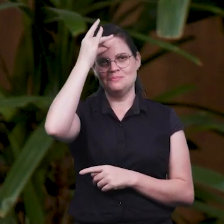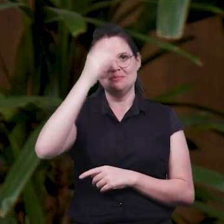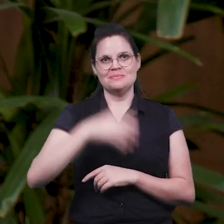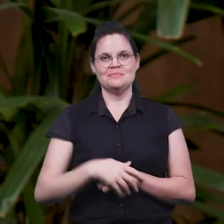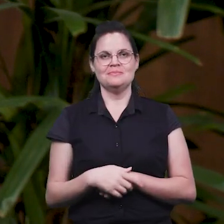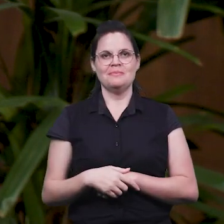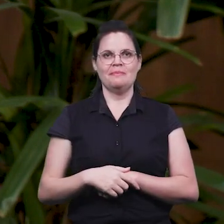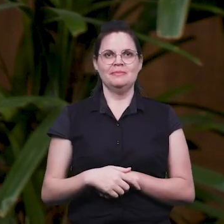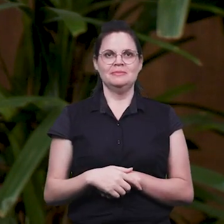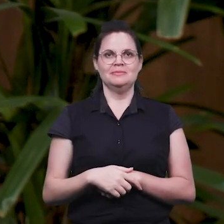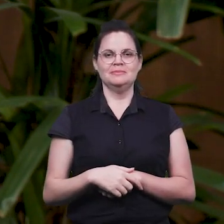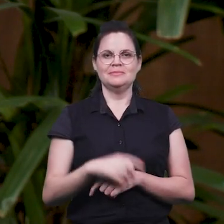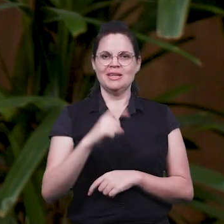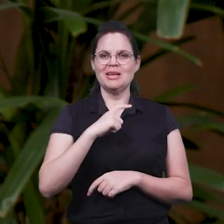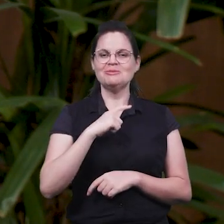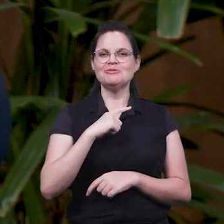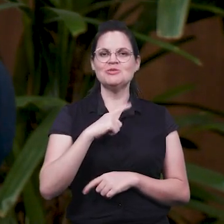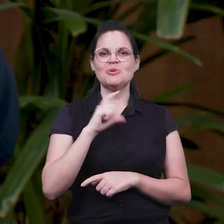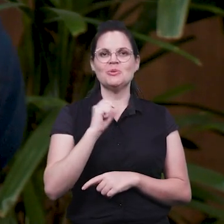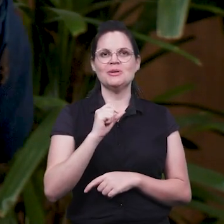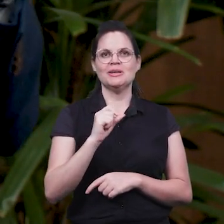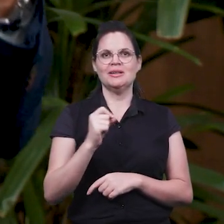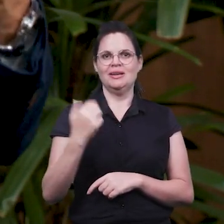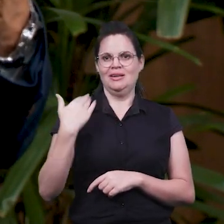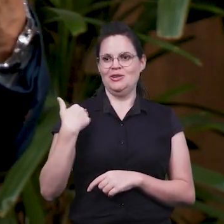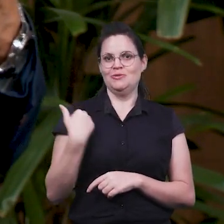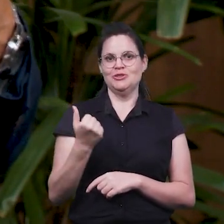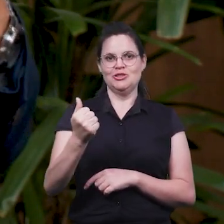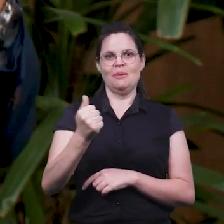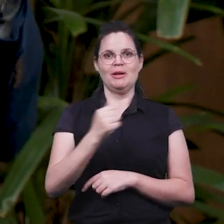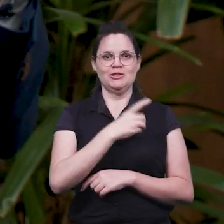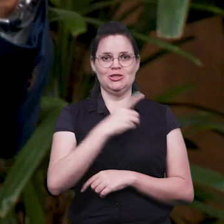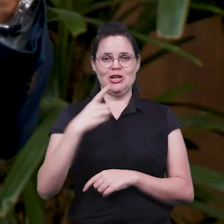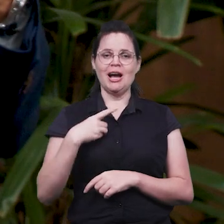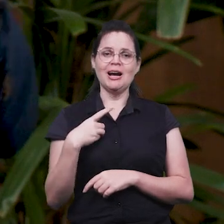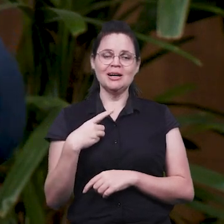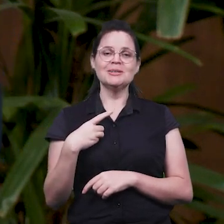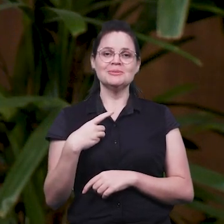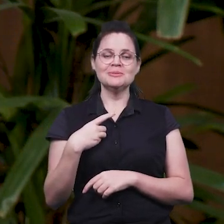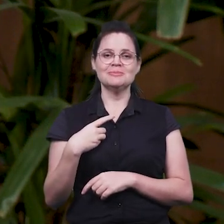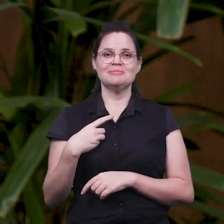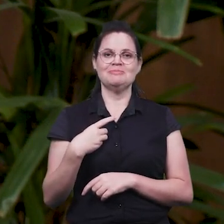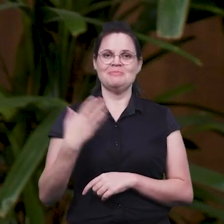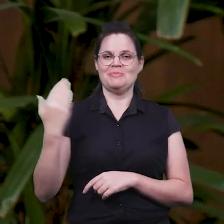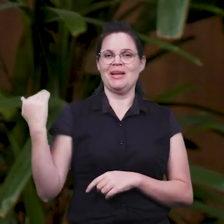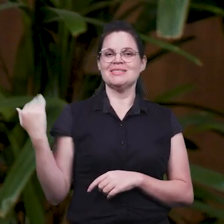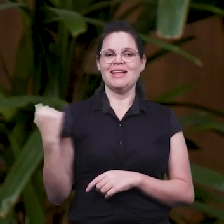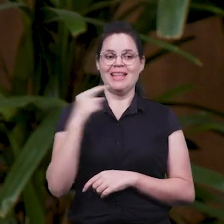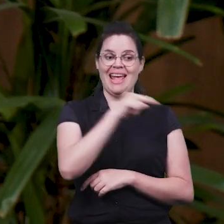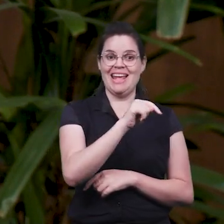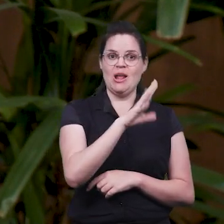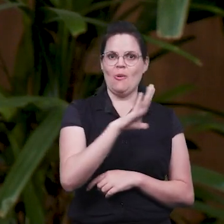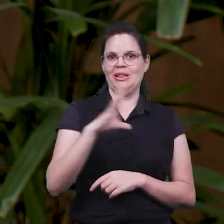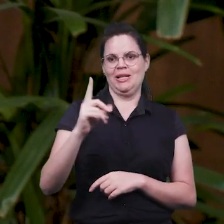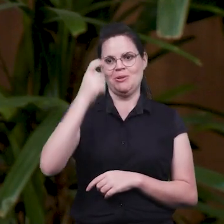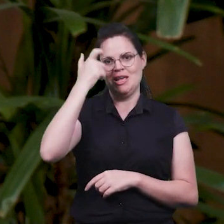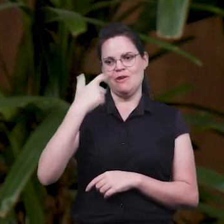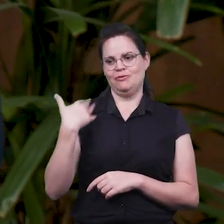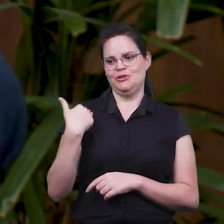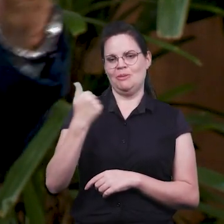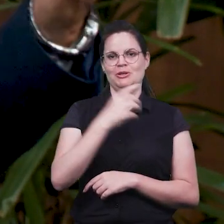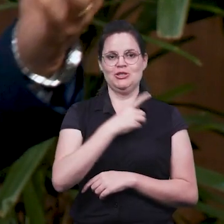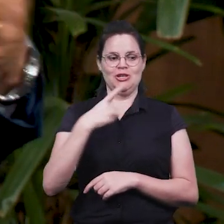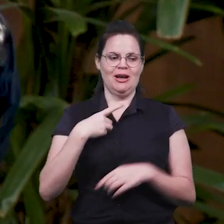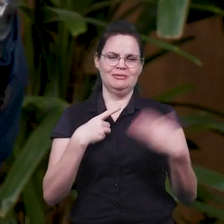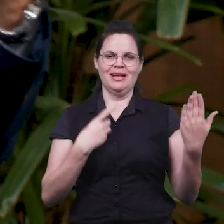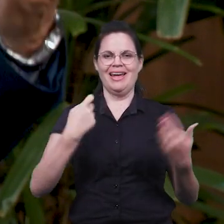tive a honra de ser levantado como diácono, né? Naquela época. Então, realmente, é uma